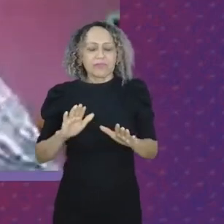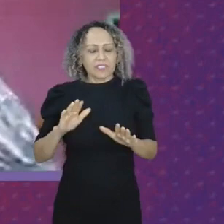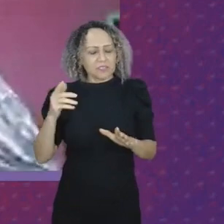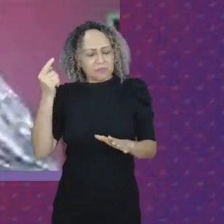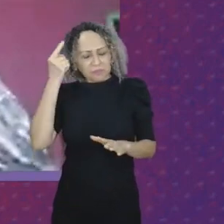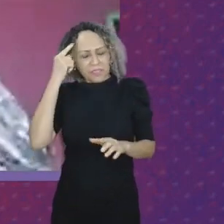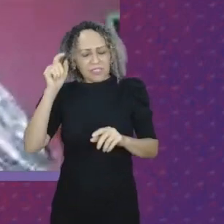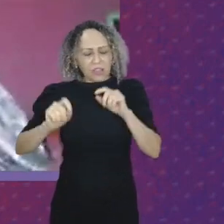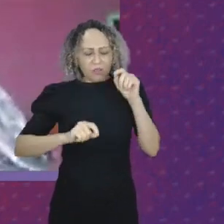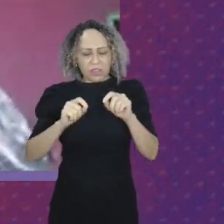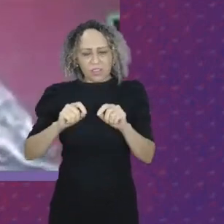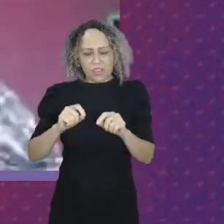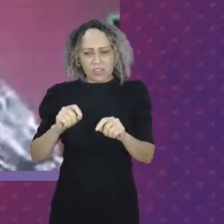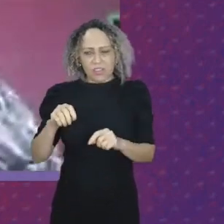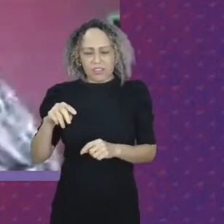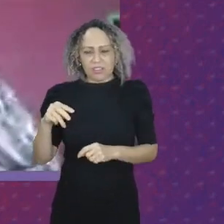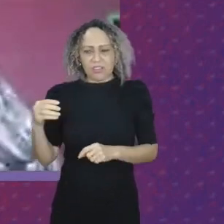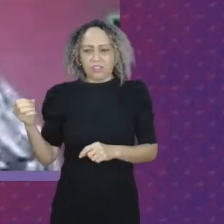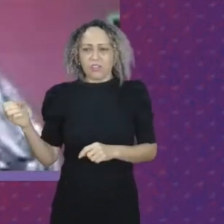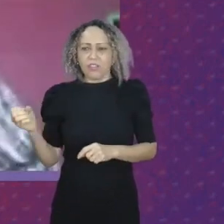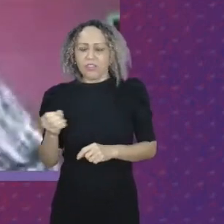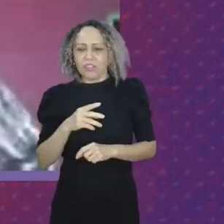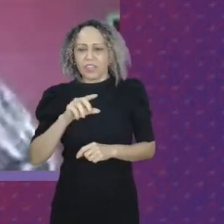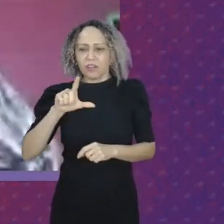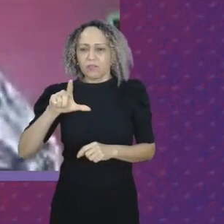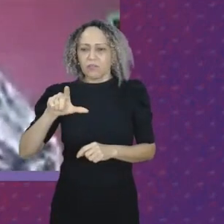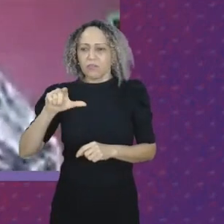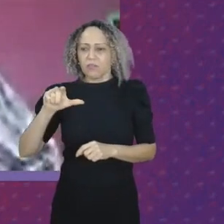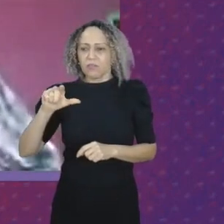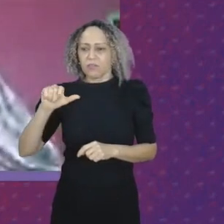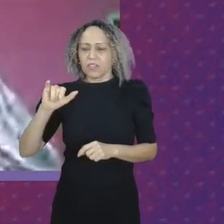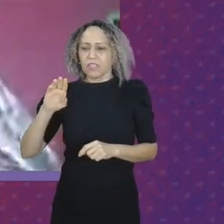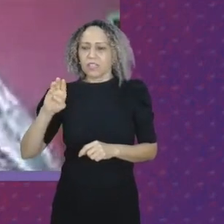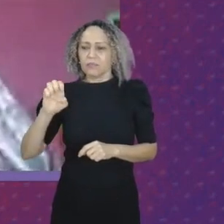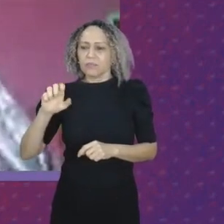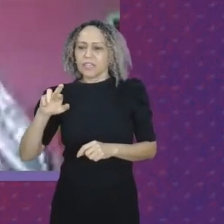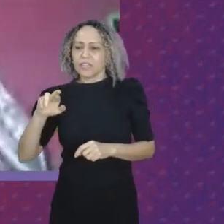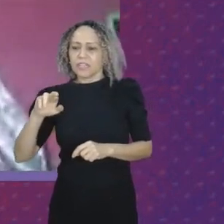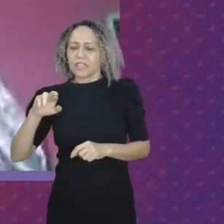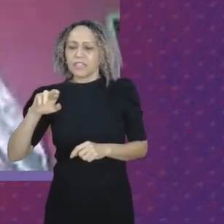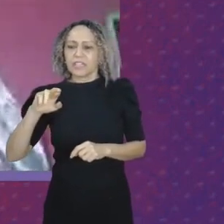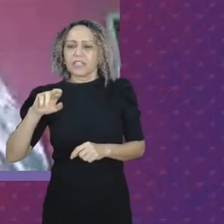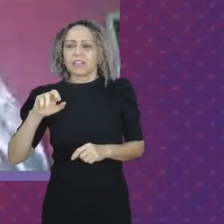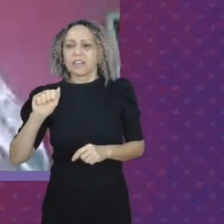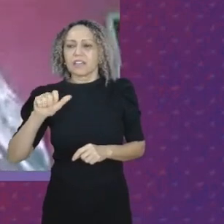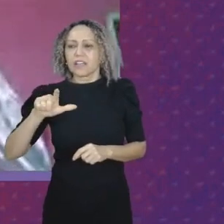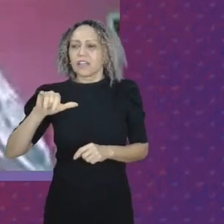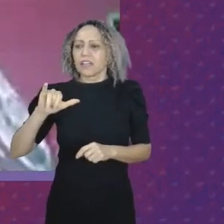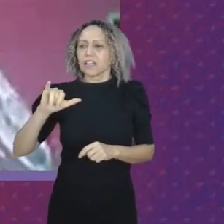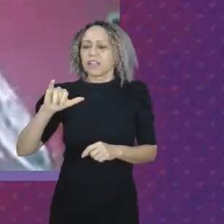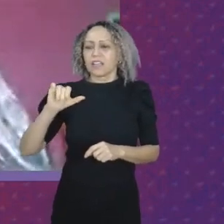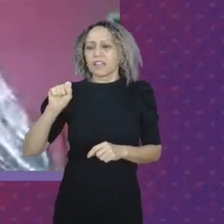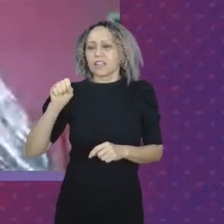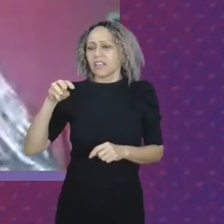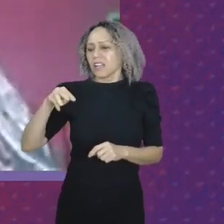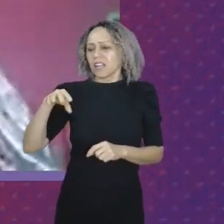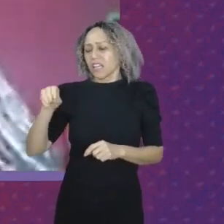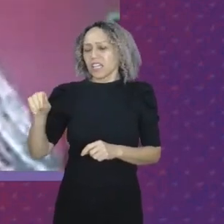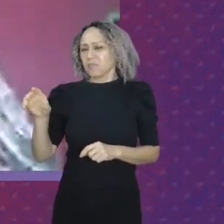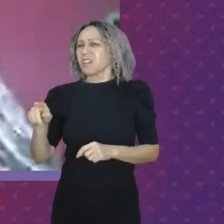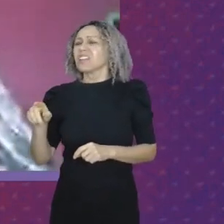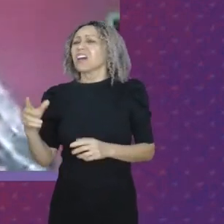pensar que o neoliberalismo não é algo novo, que ele vem do pós-Segunda Guerra, né, que ele nasce ali, inclusive, fazendo algumas